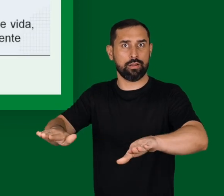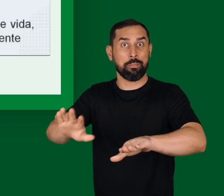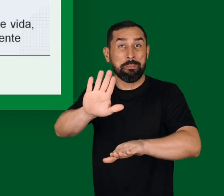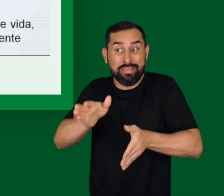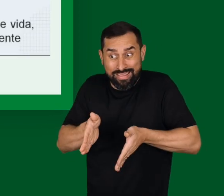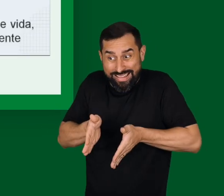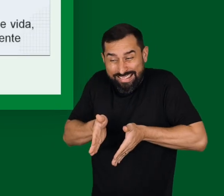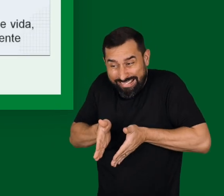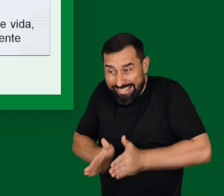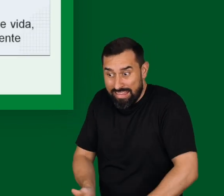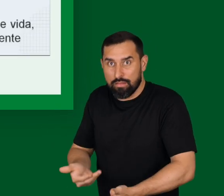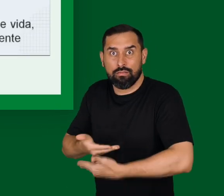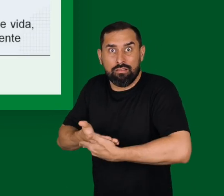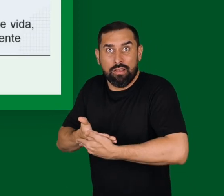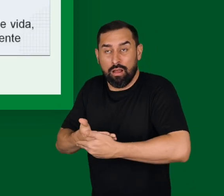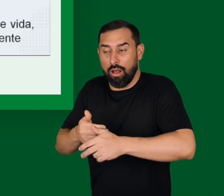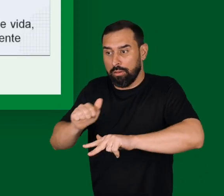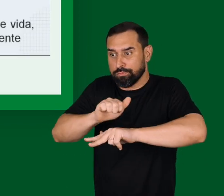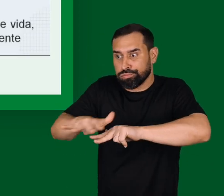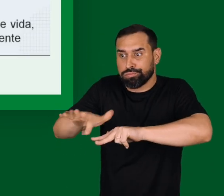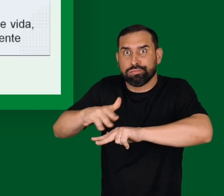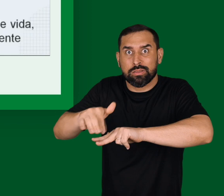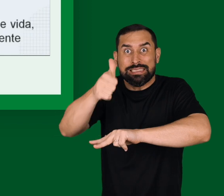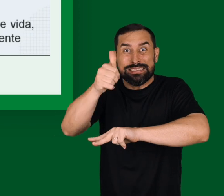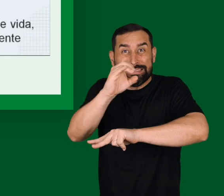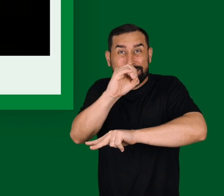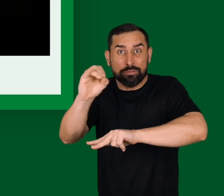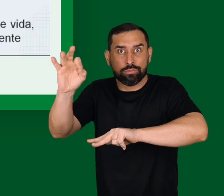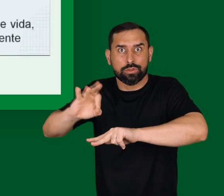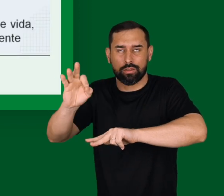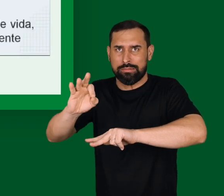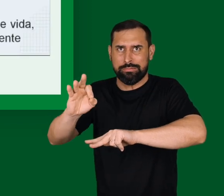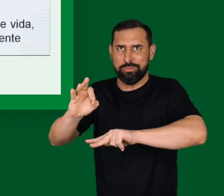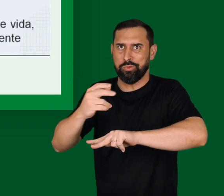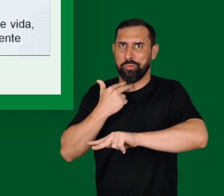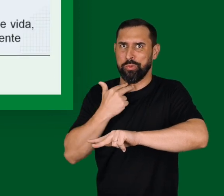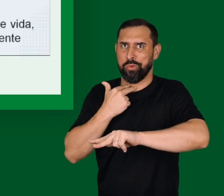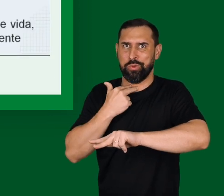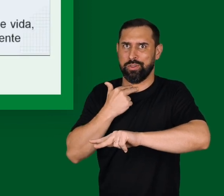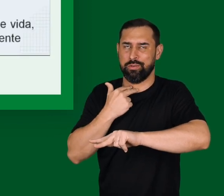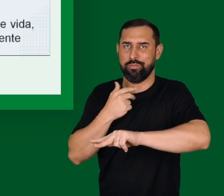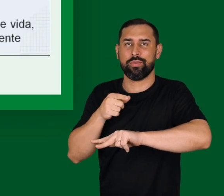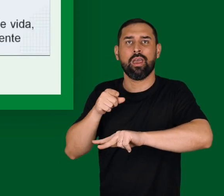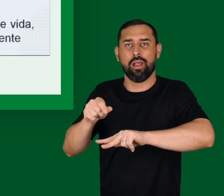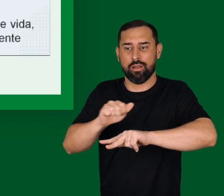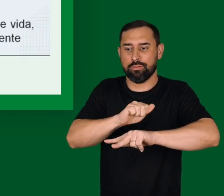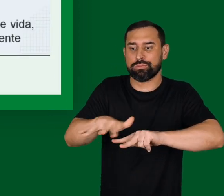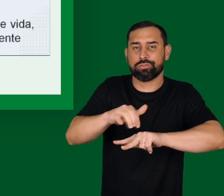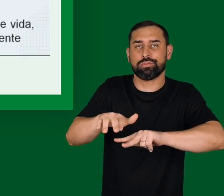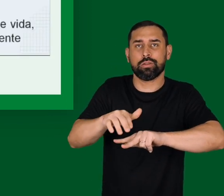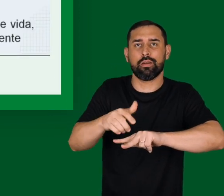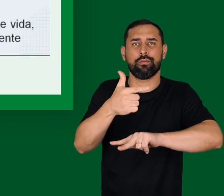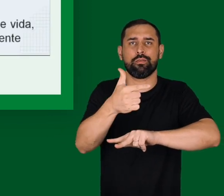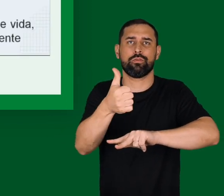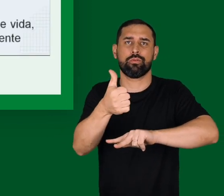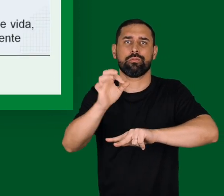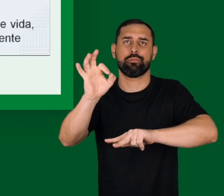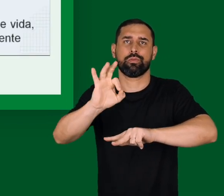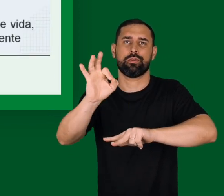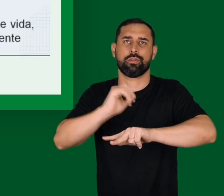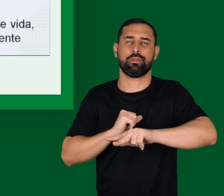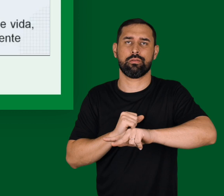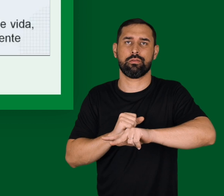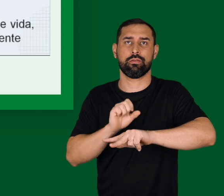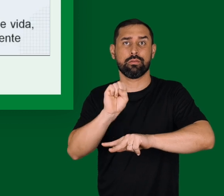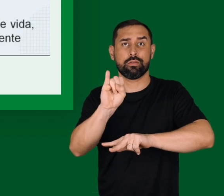grupo pediátrico, tá? Recém-nascidos, a gente não usa oxigênio a 100%. Se ele é um recém-nascido a termo,